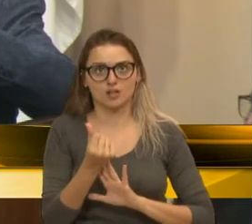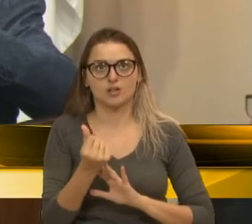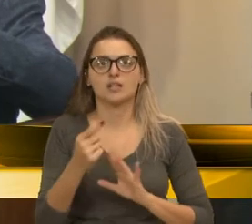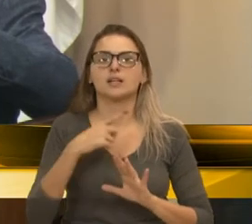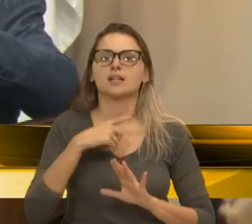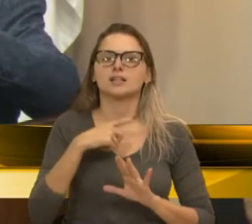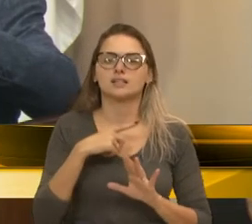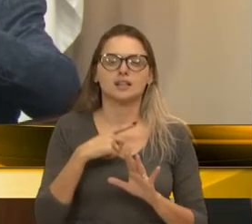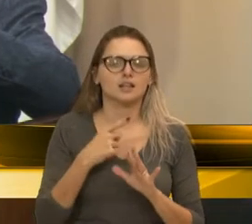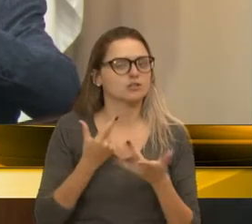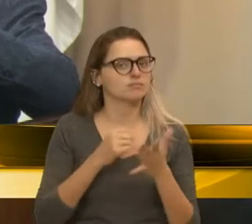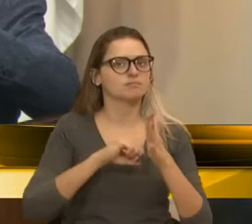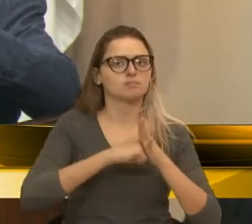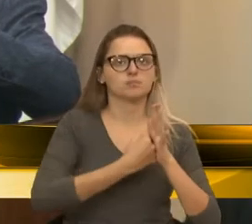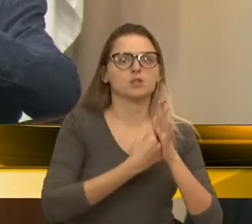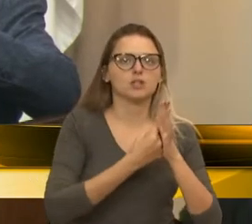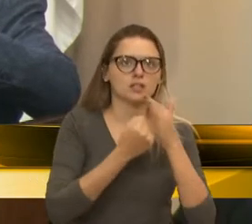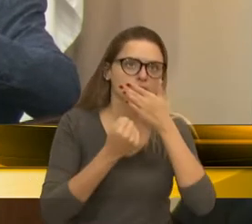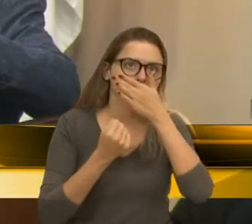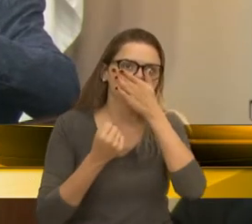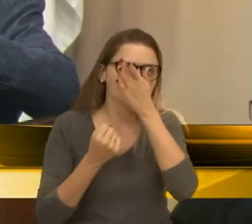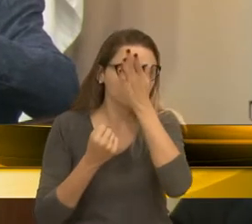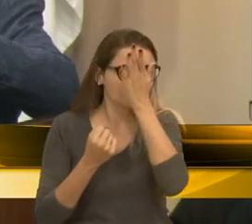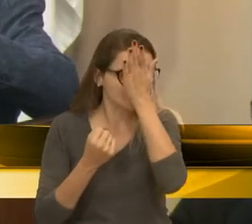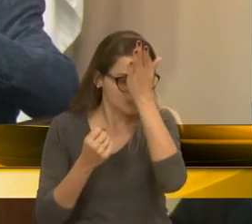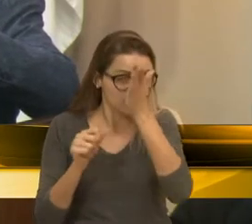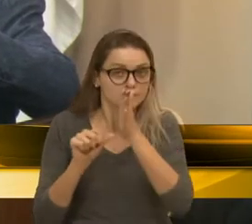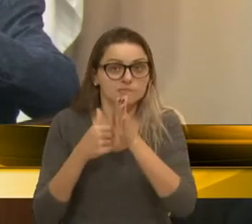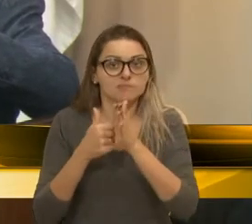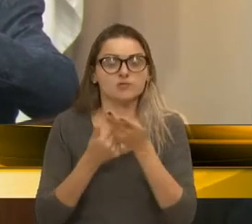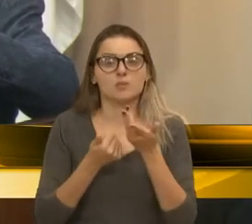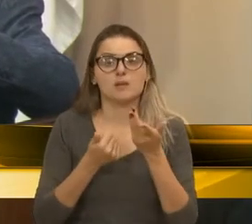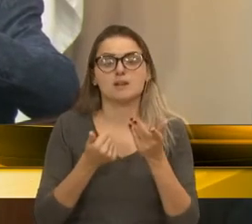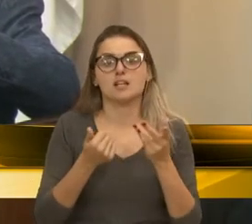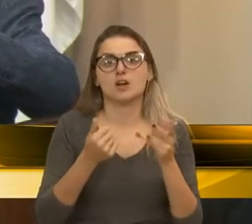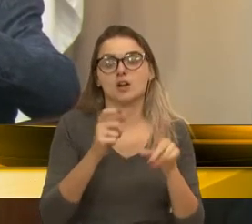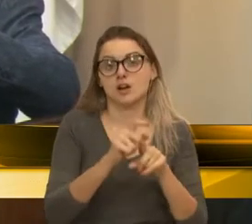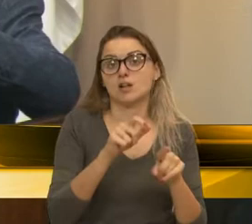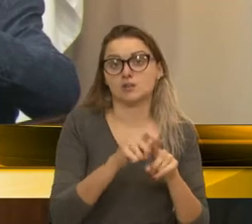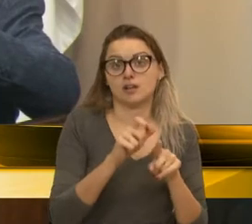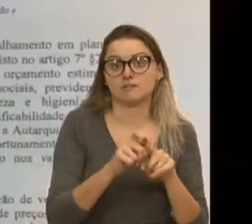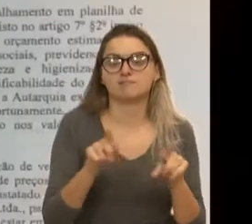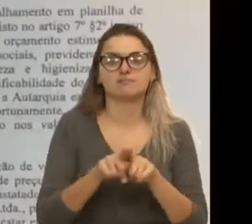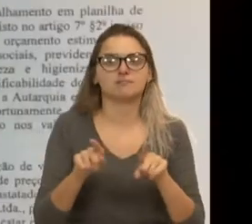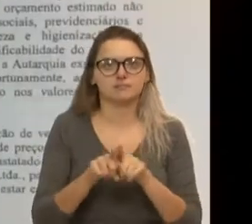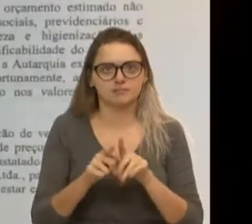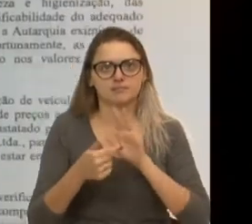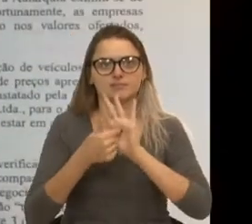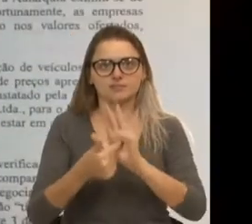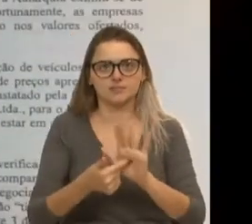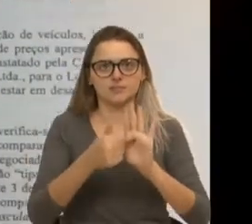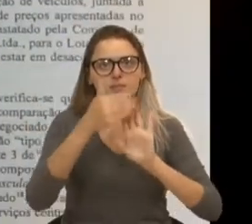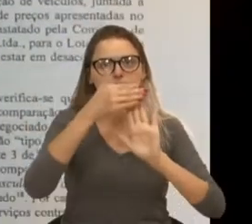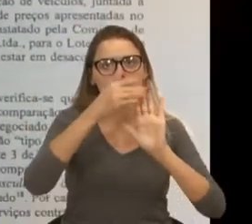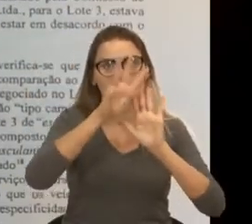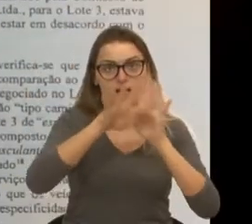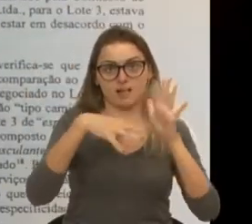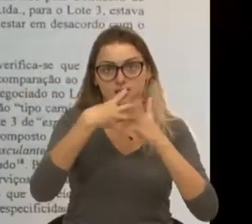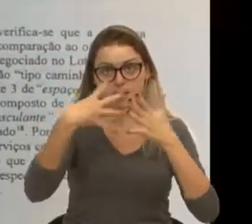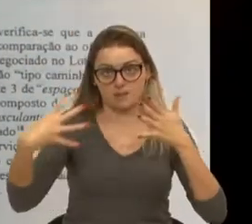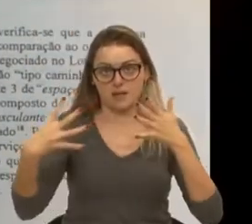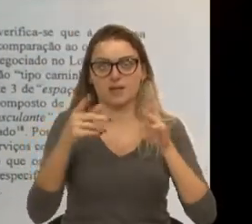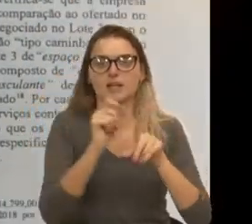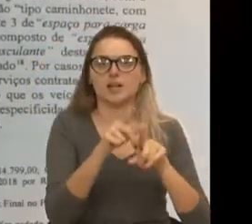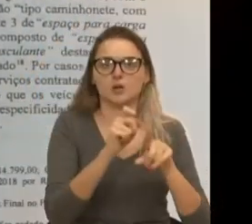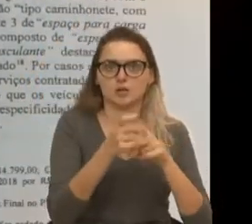acarretando impedimentos por uma possível melhor negociação. Ainda verificamos que a planilha de orçamento estimado,